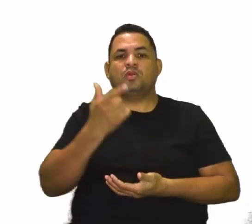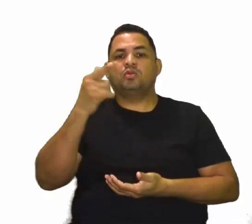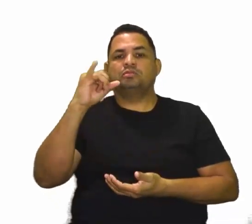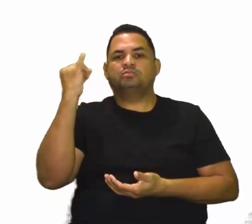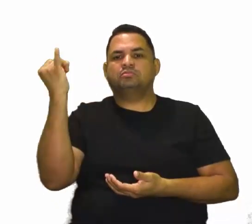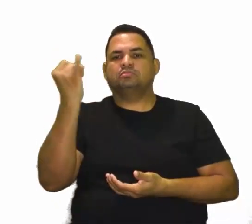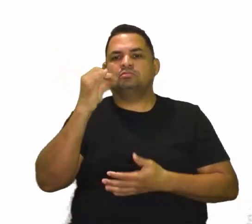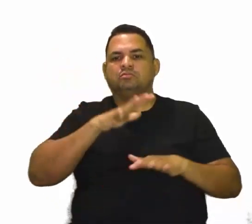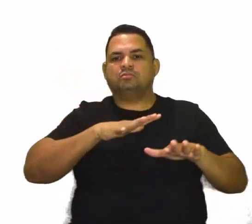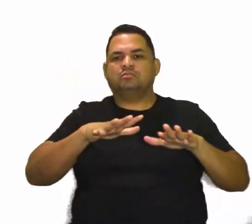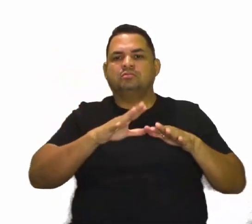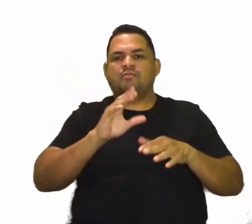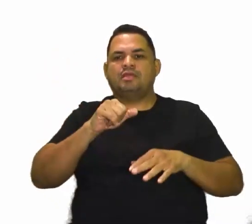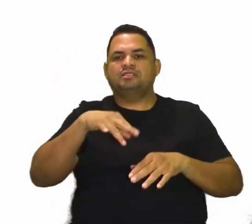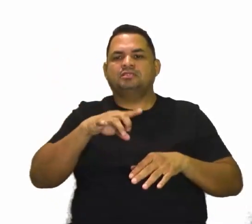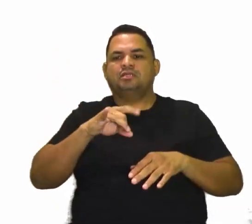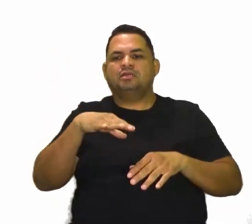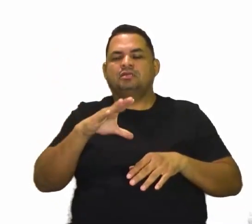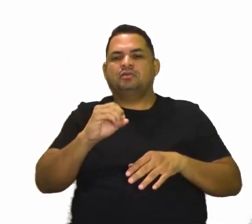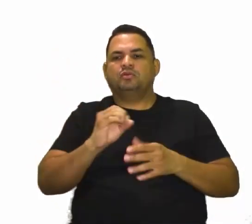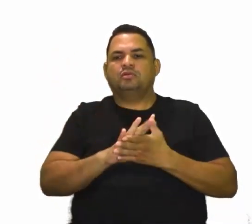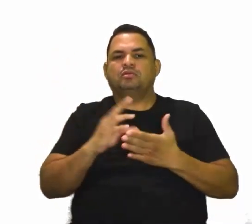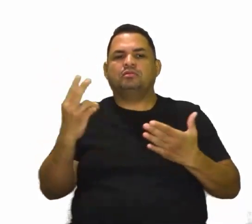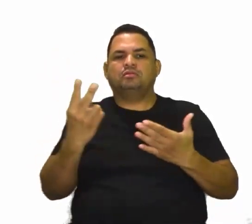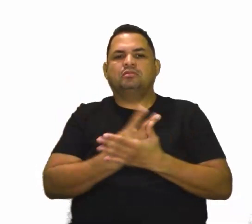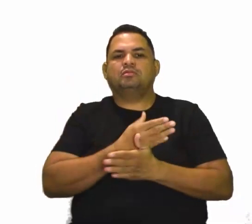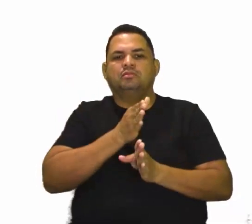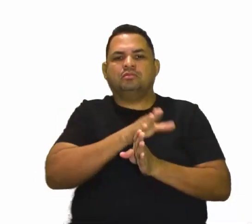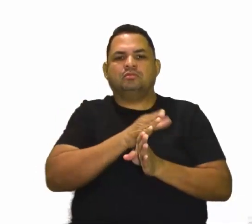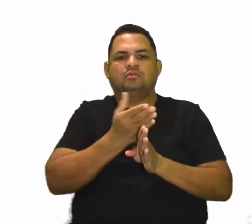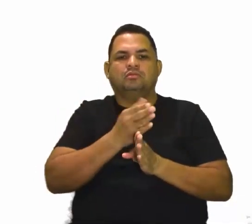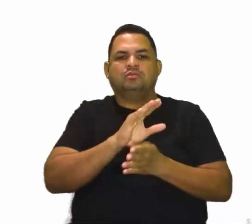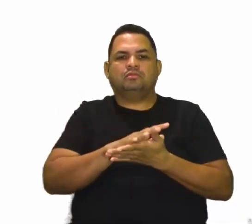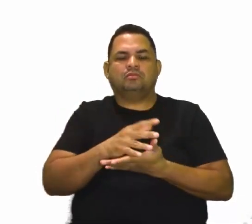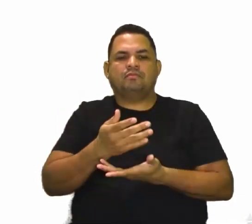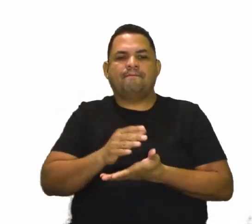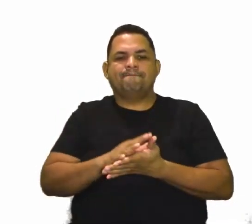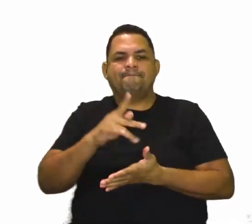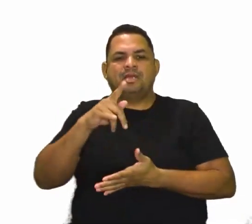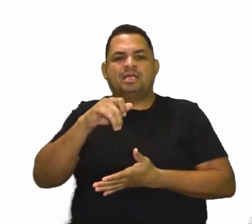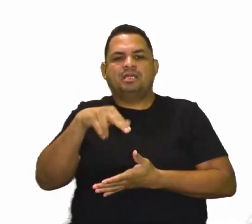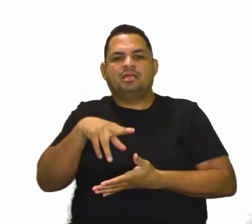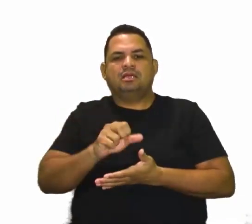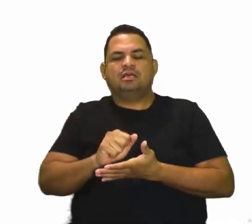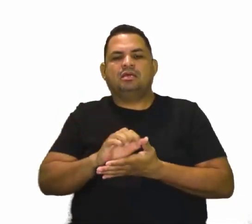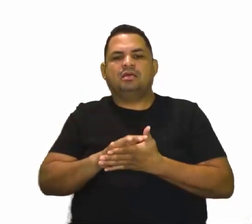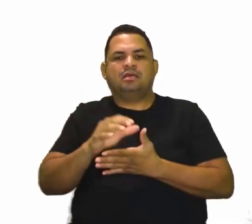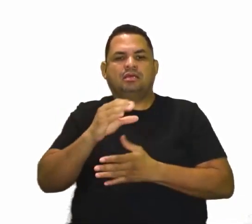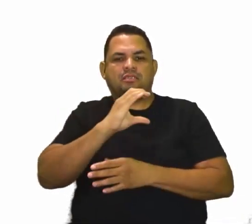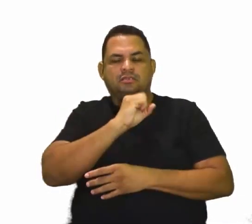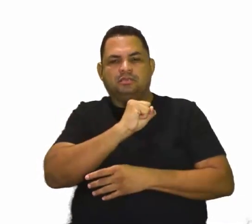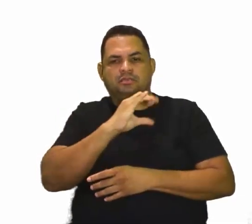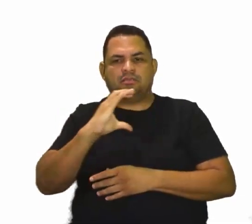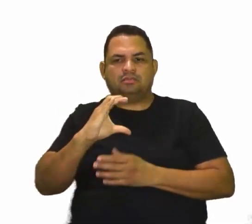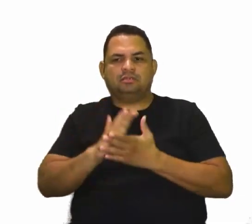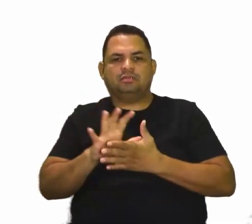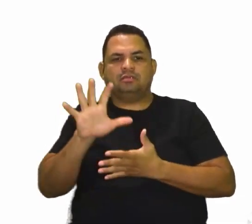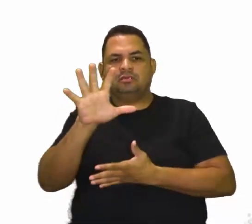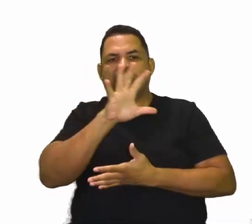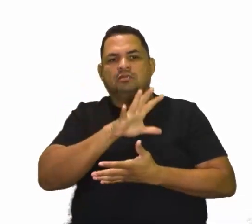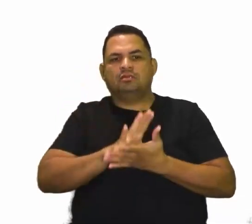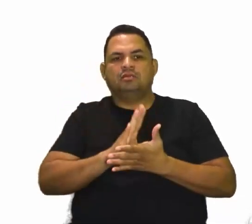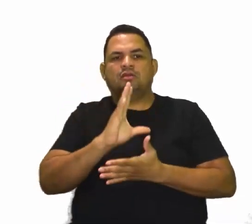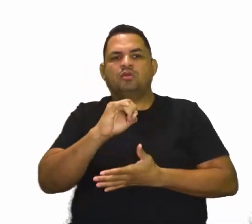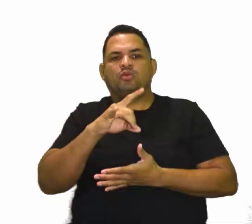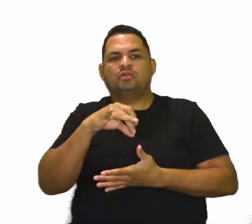Outro importante movimento messiânico ocorreu na fronteira entre o Paraná e Santa Catarina, em uma região